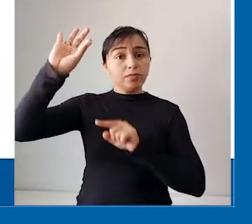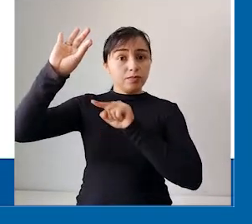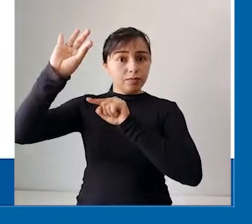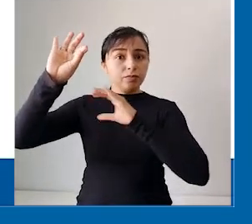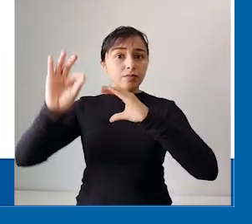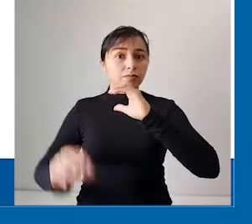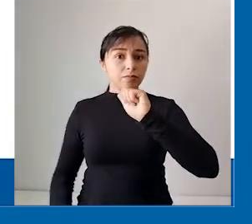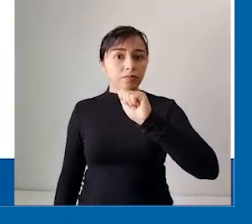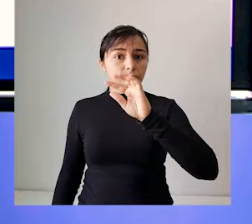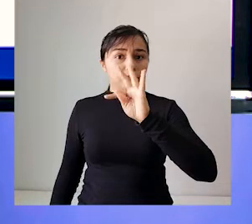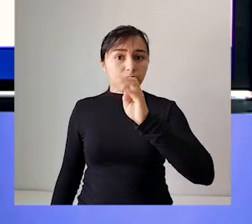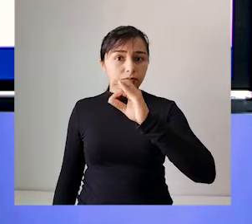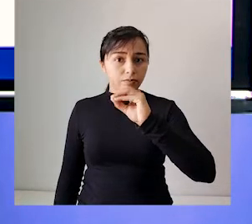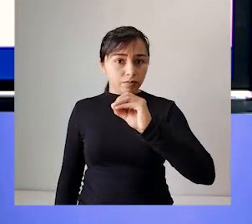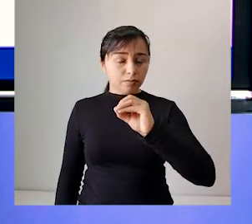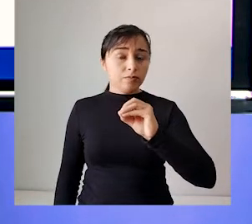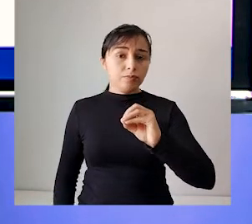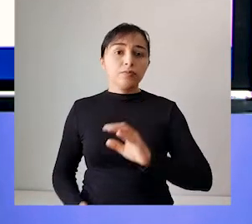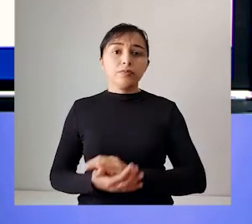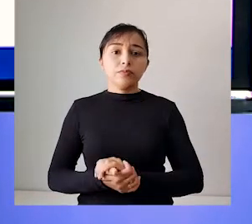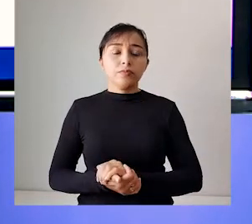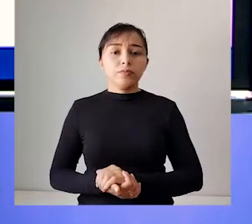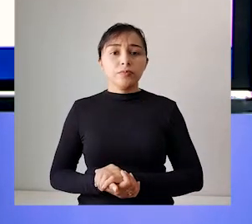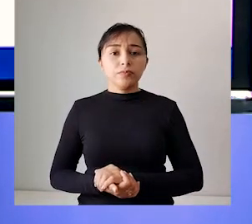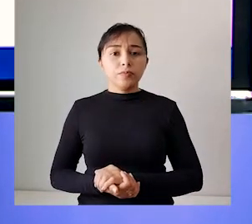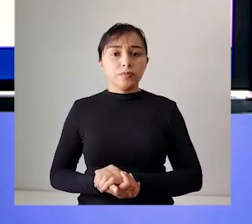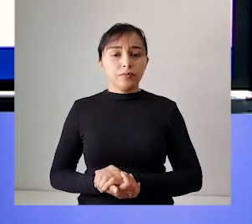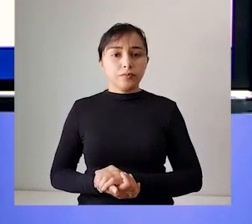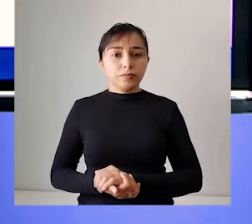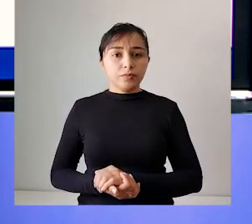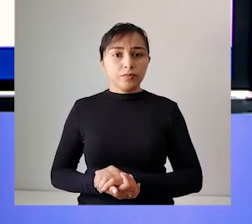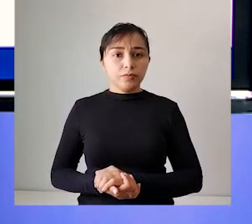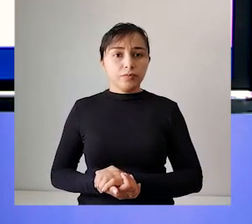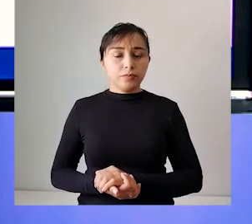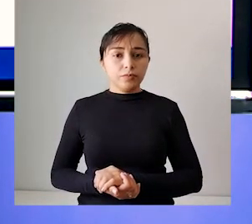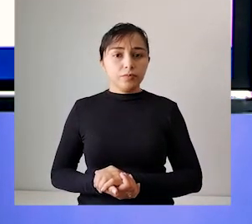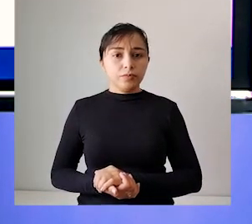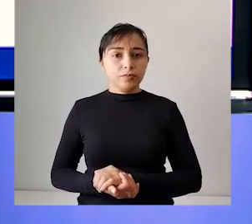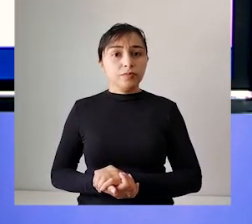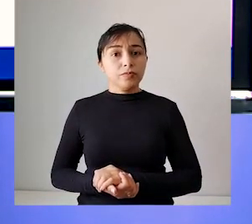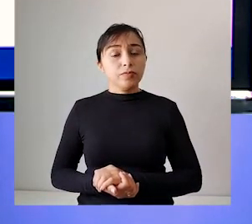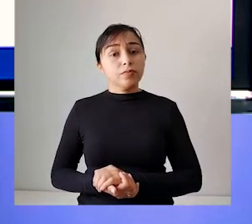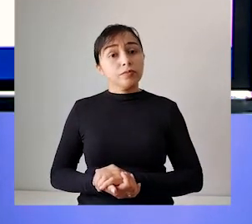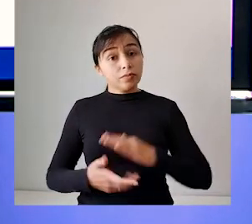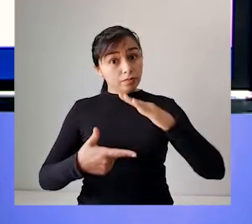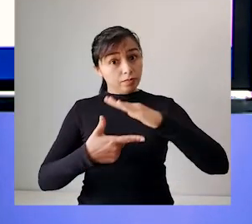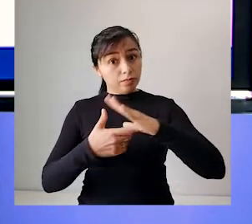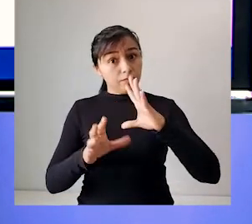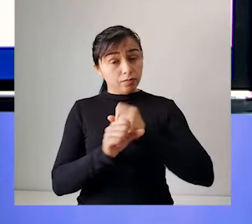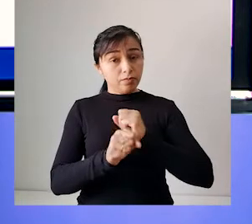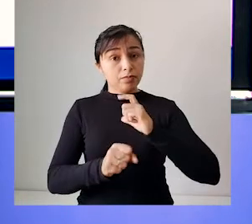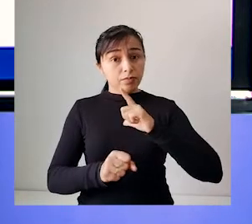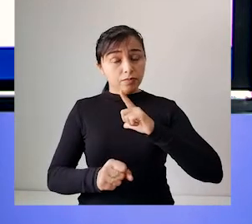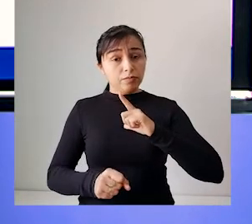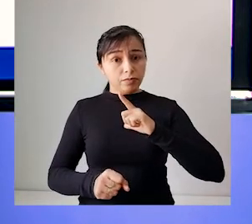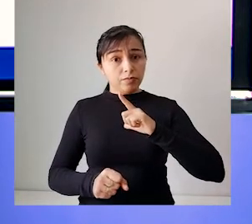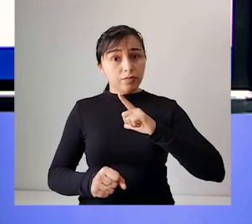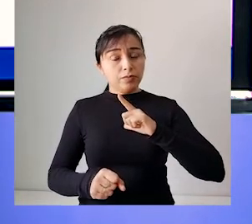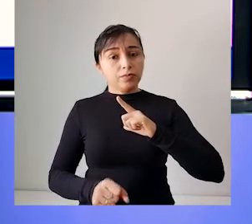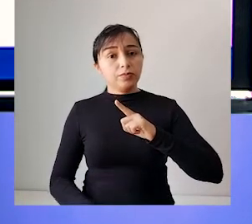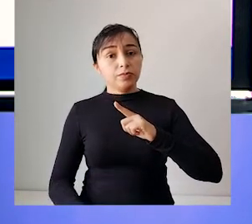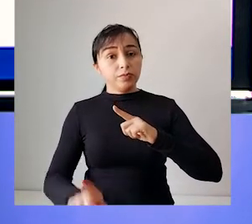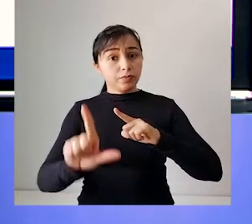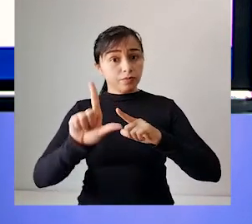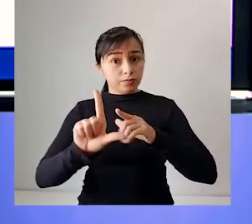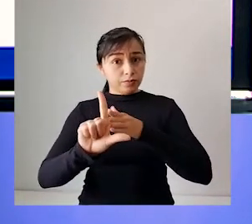uma aplicação do Teorema de Pitágoras. Do Teorema de Pitágoras temos hipotenusa ao